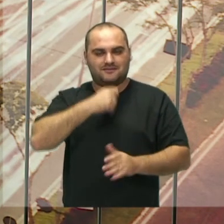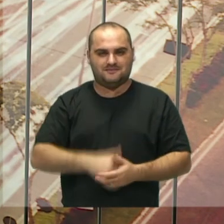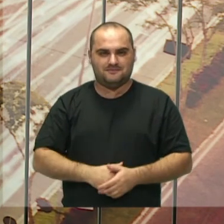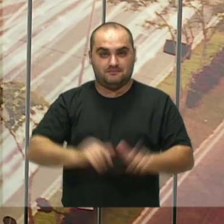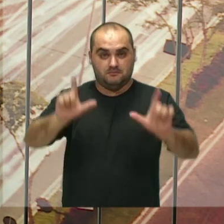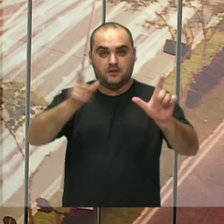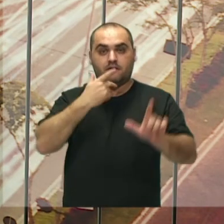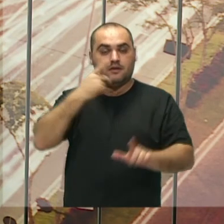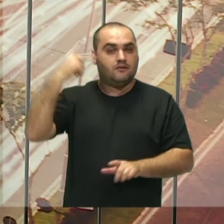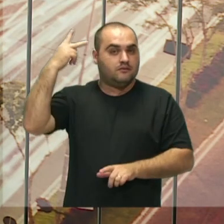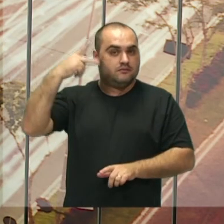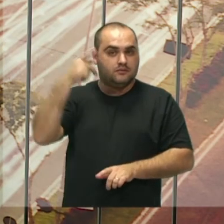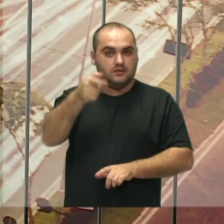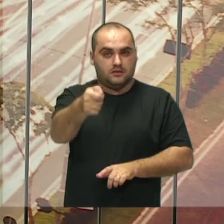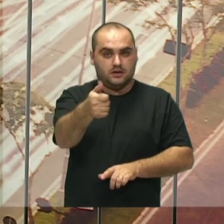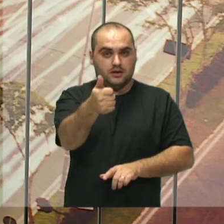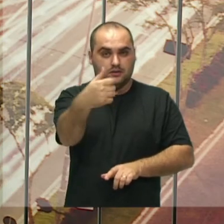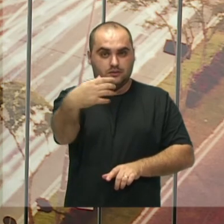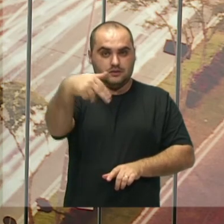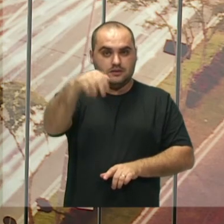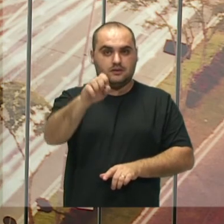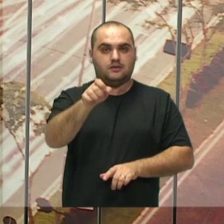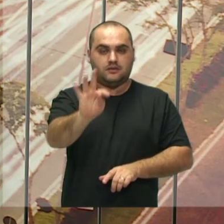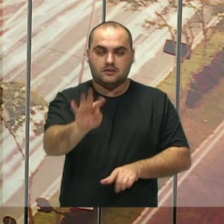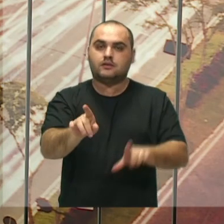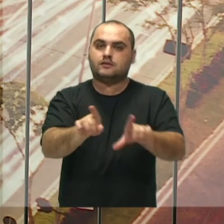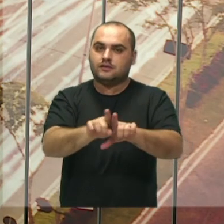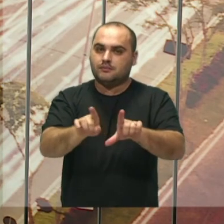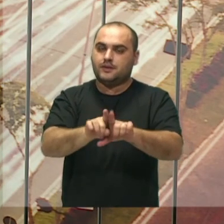Vereador passa no canal 14 da NET e também